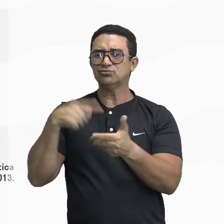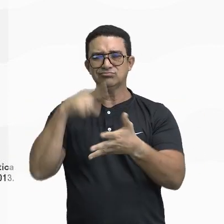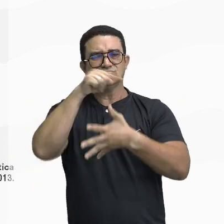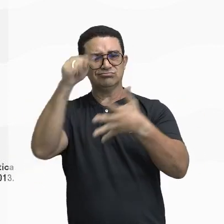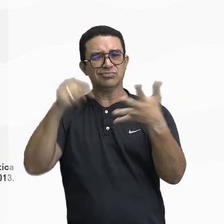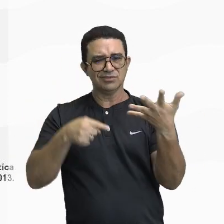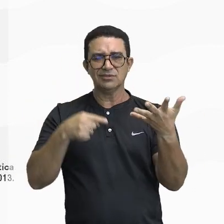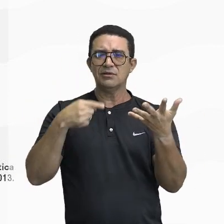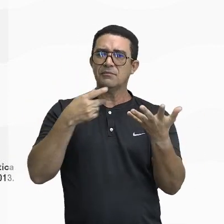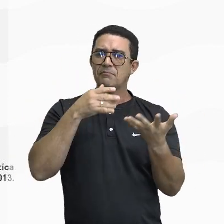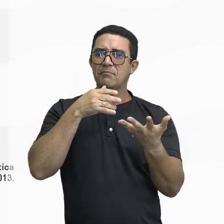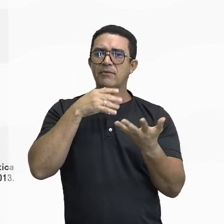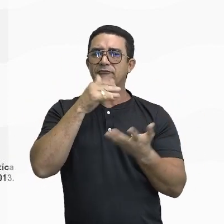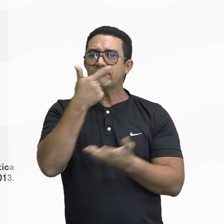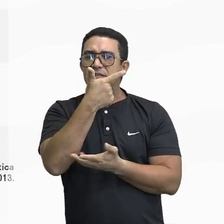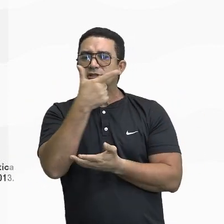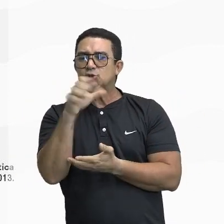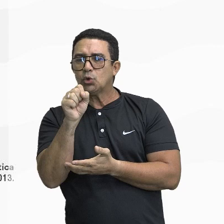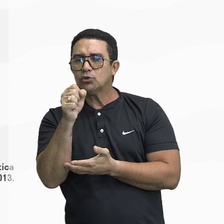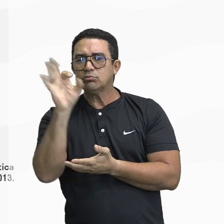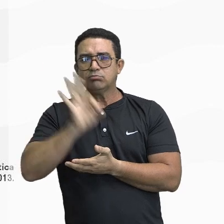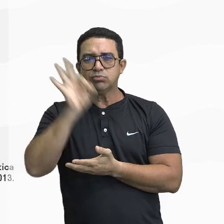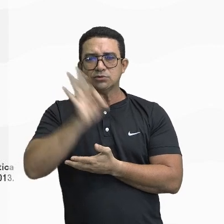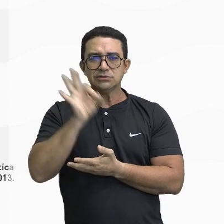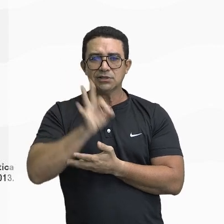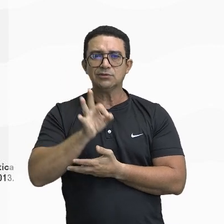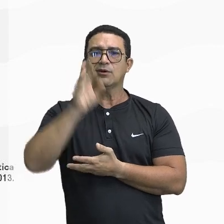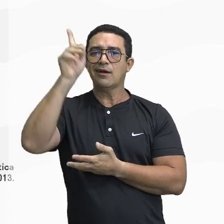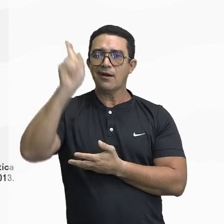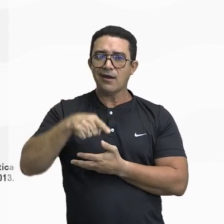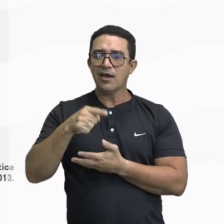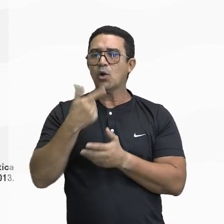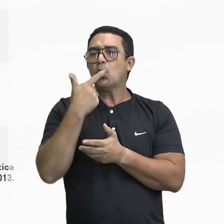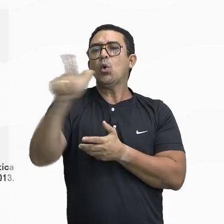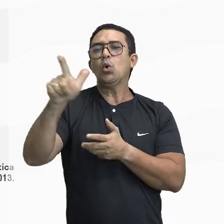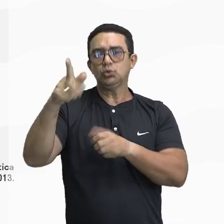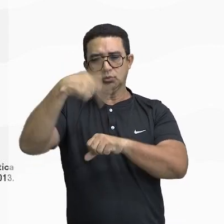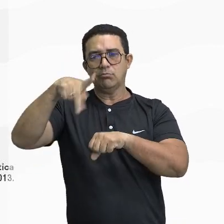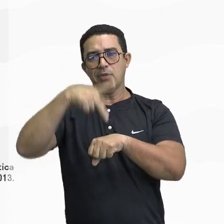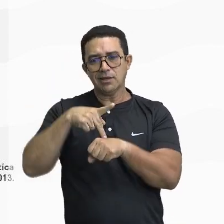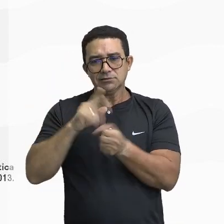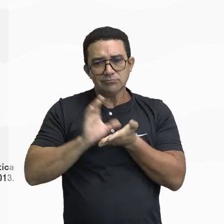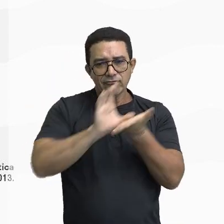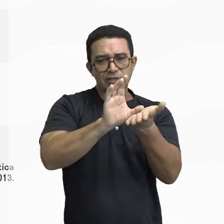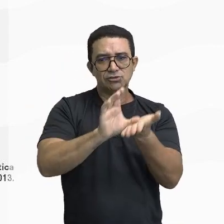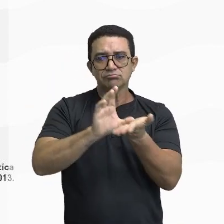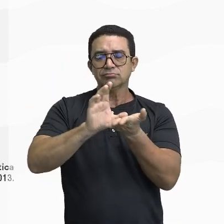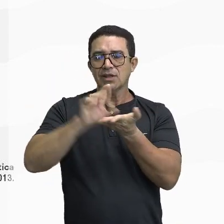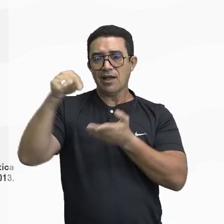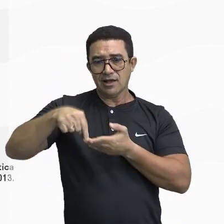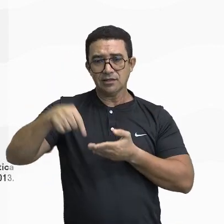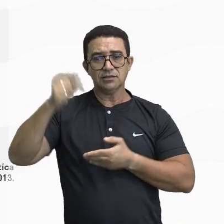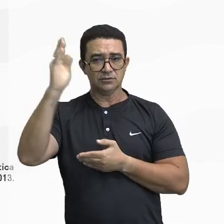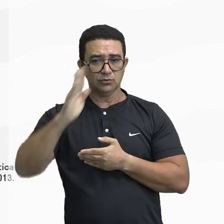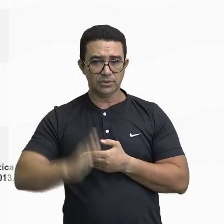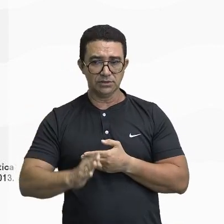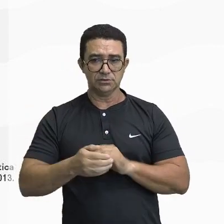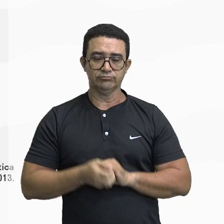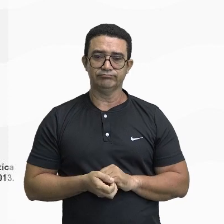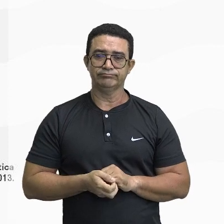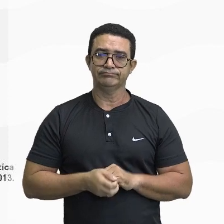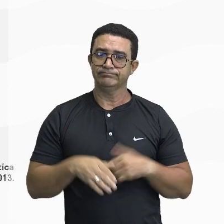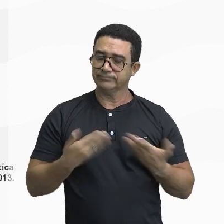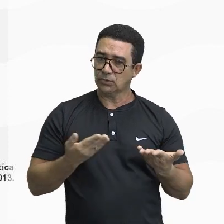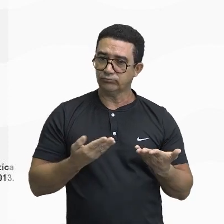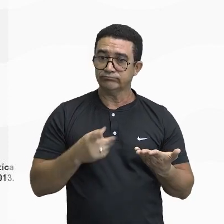países, 28% se concentra nos demais países distribuídos aí, claro que com uma